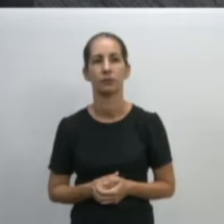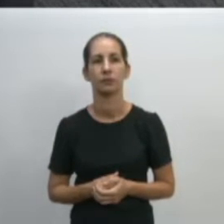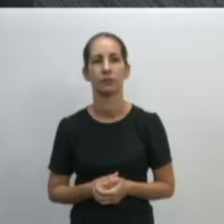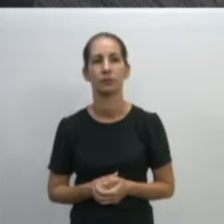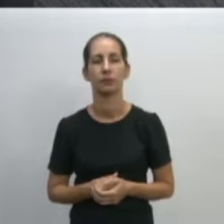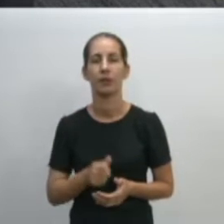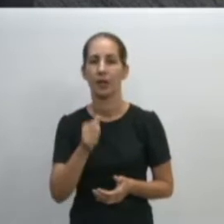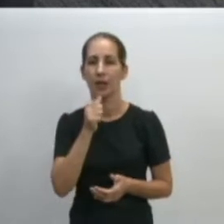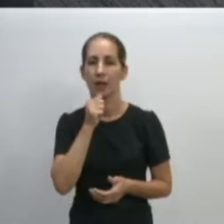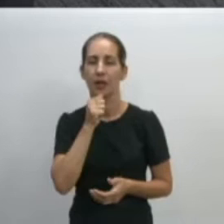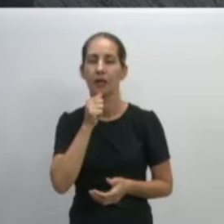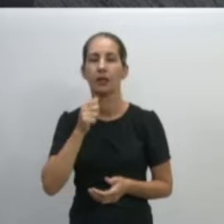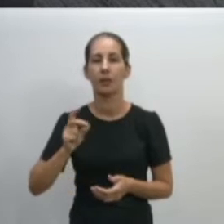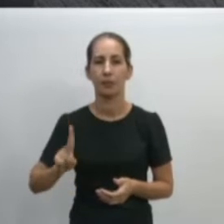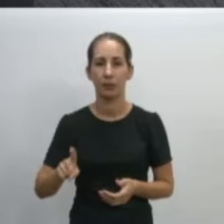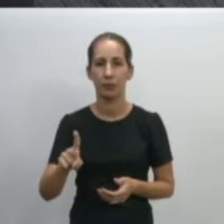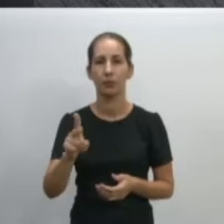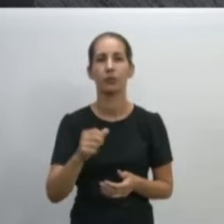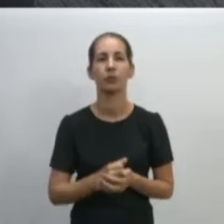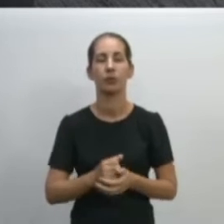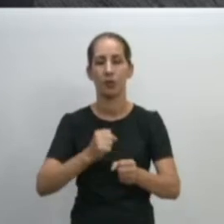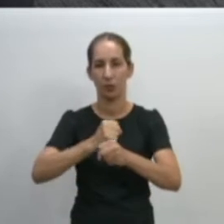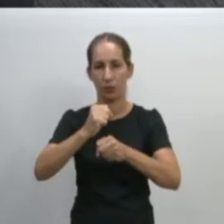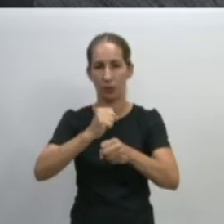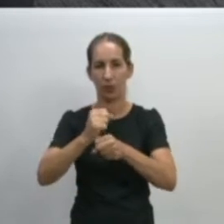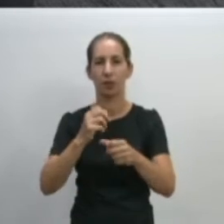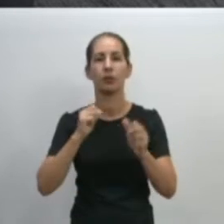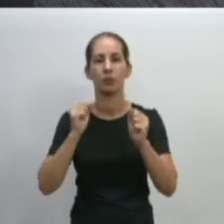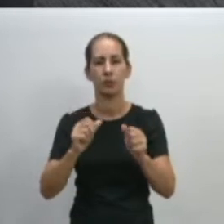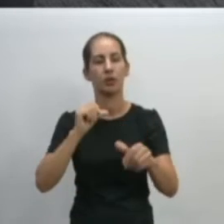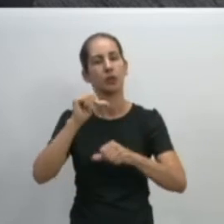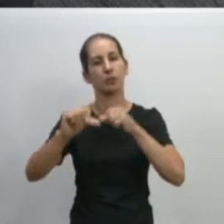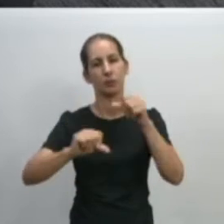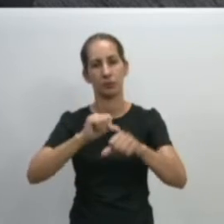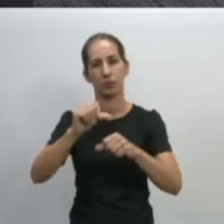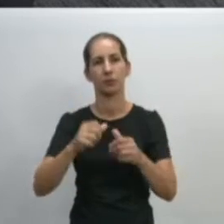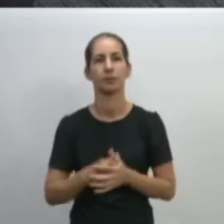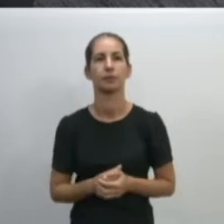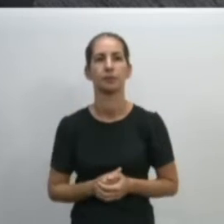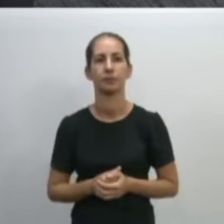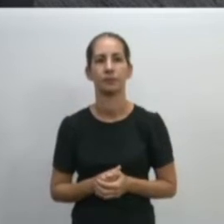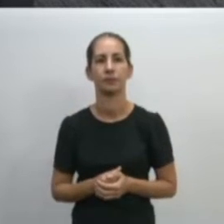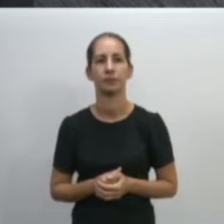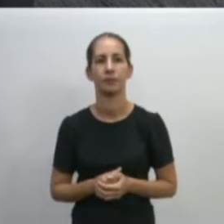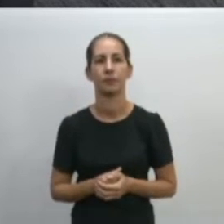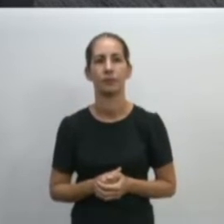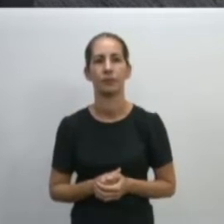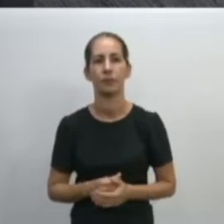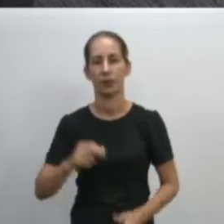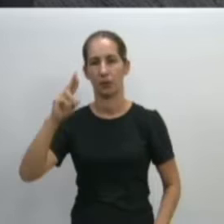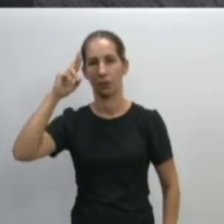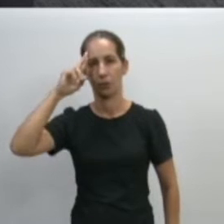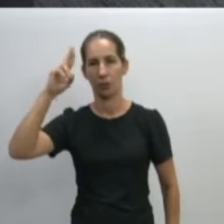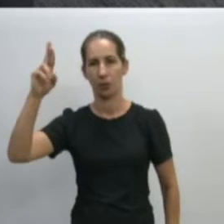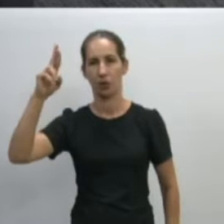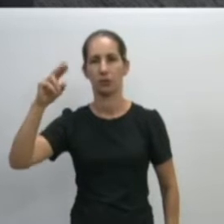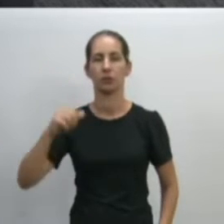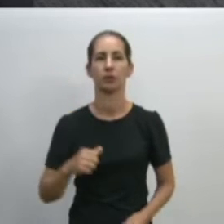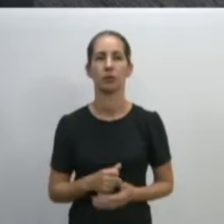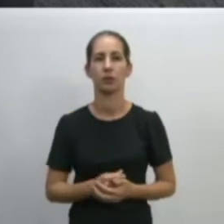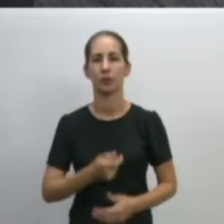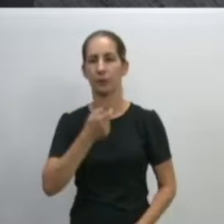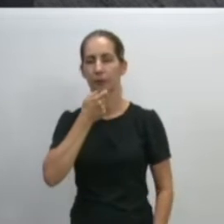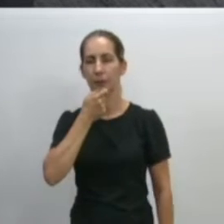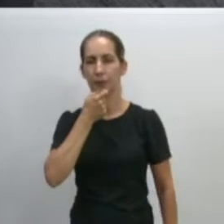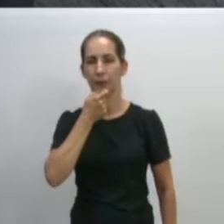ainda continuam no local, que poderia trocar aqueles concretos por guarda municipal, guarda